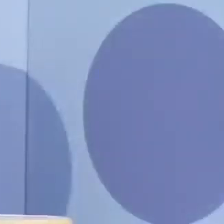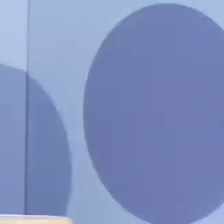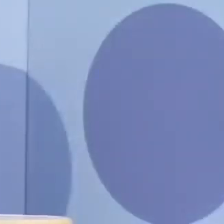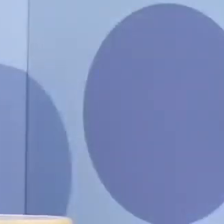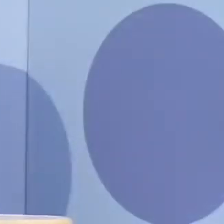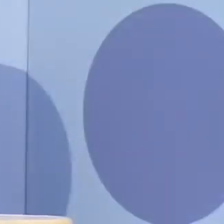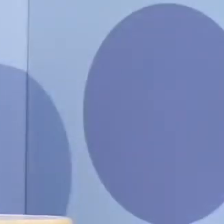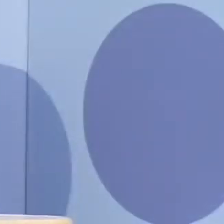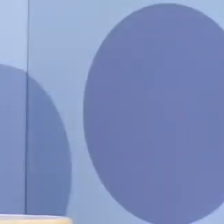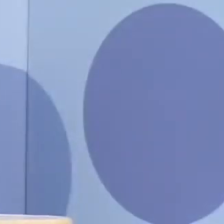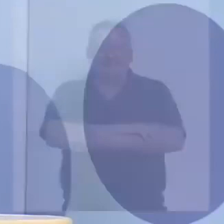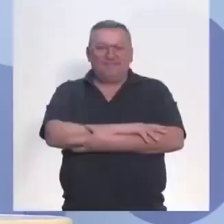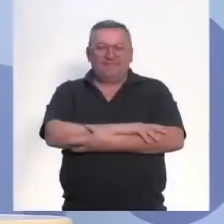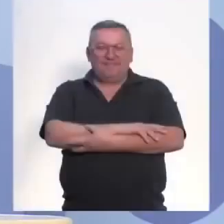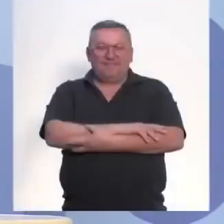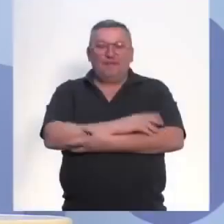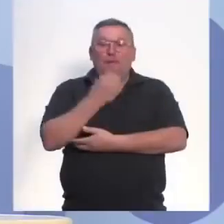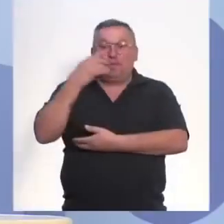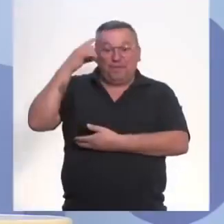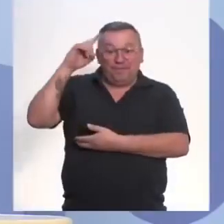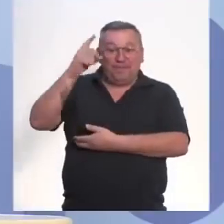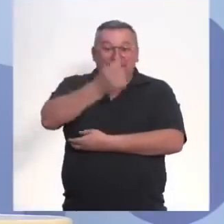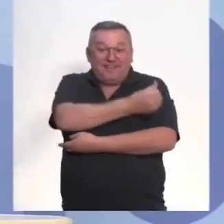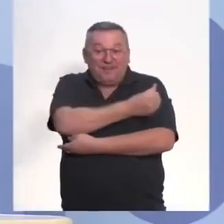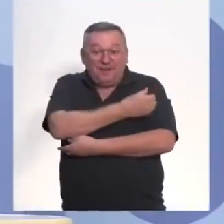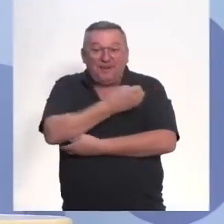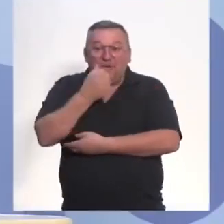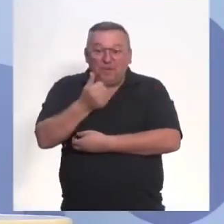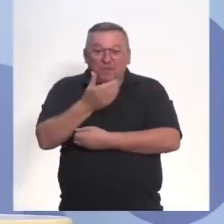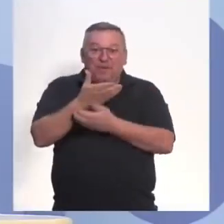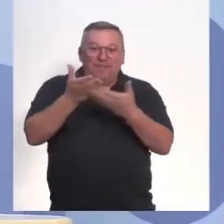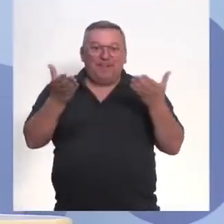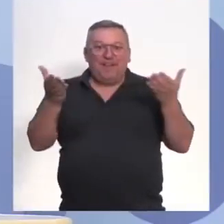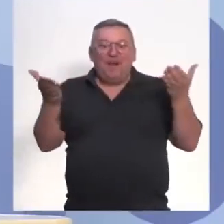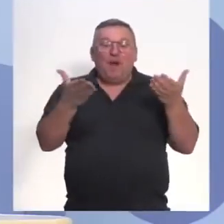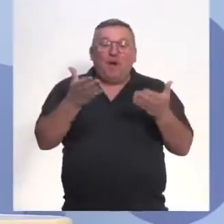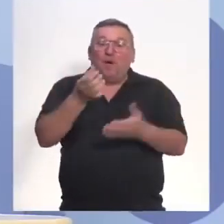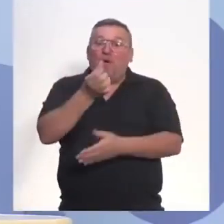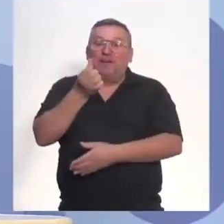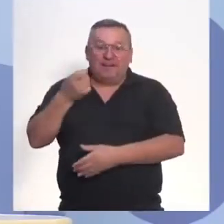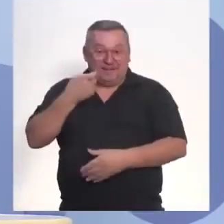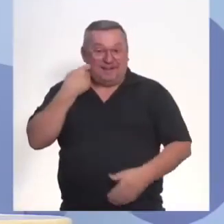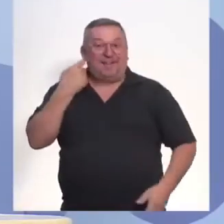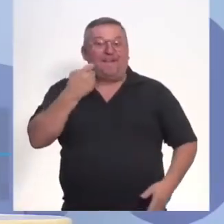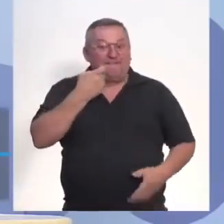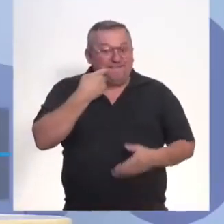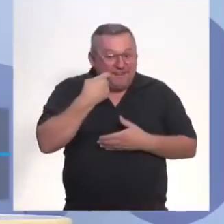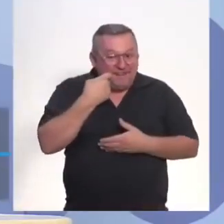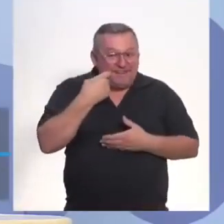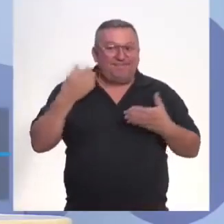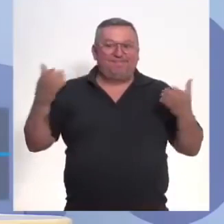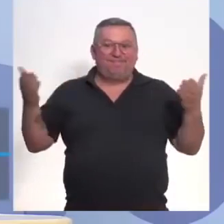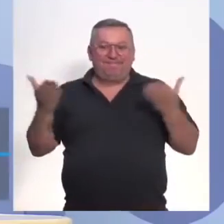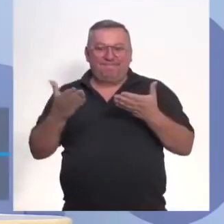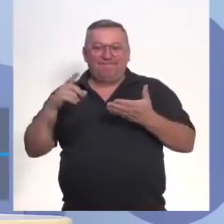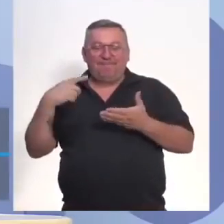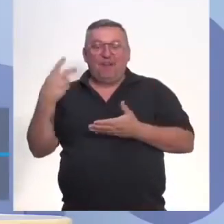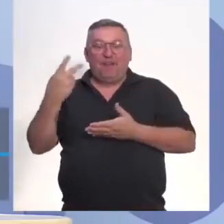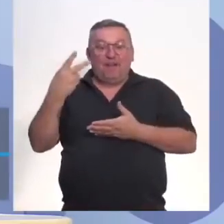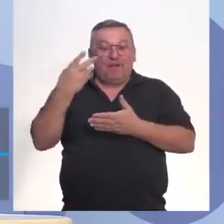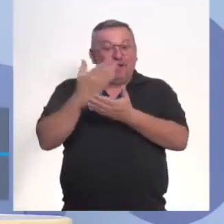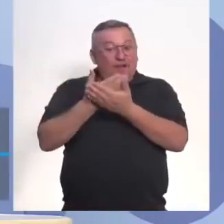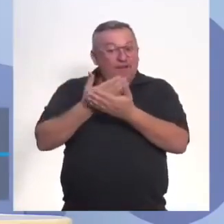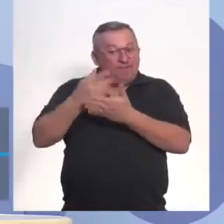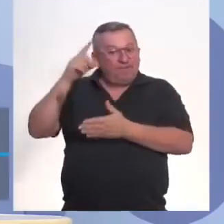Bom dia, sexto ano! Tudo bem com vocês? Hoje é sexta-feira e agora é a segunda aula